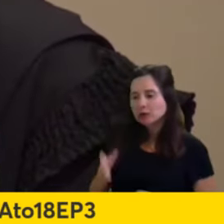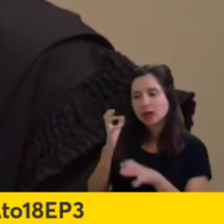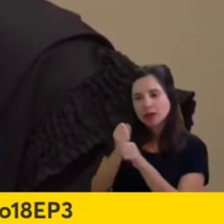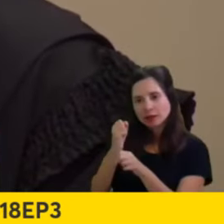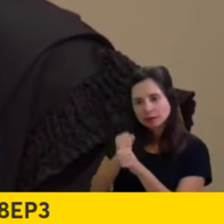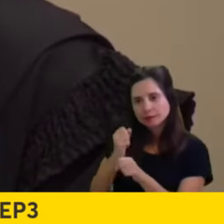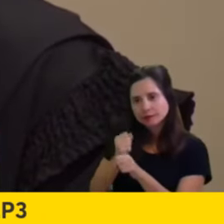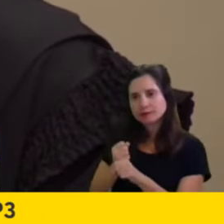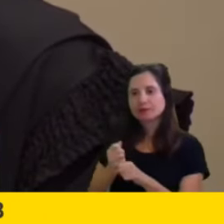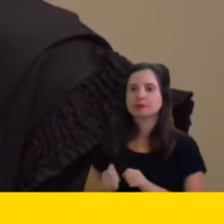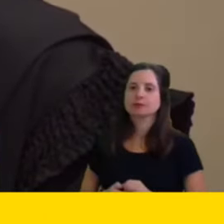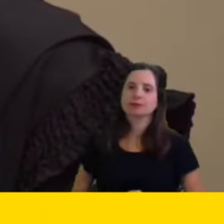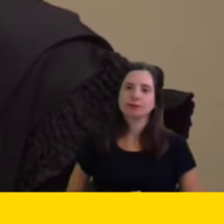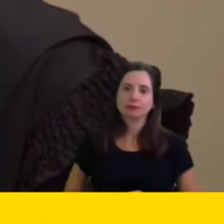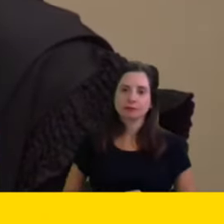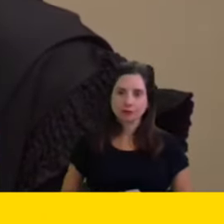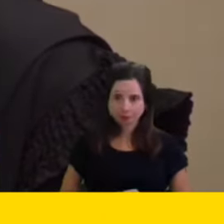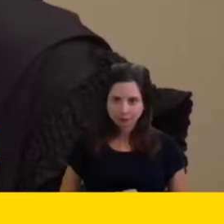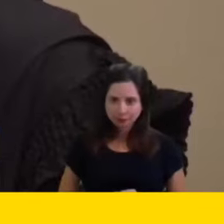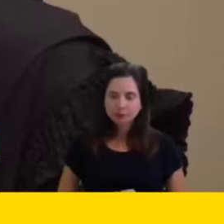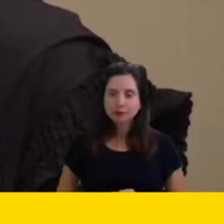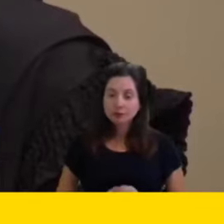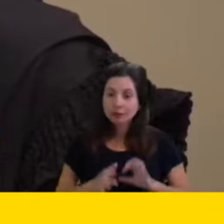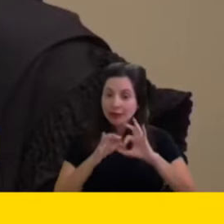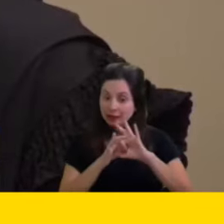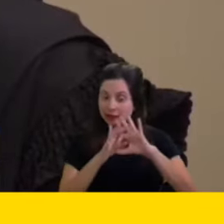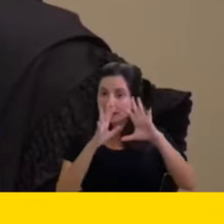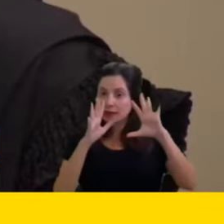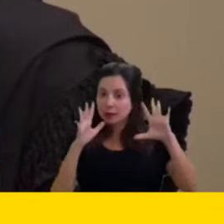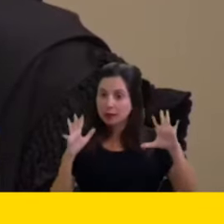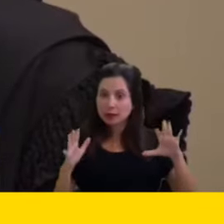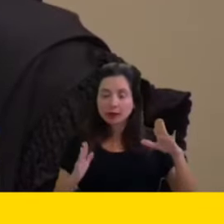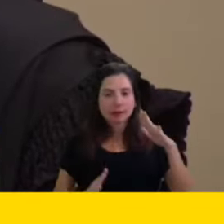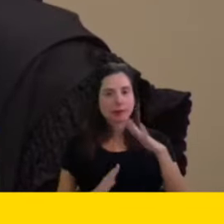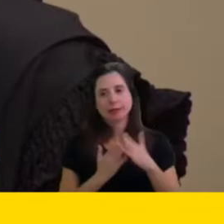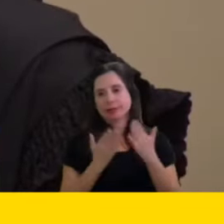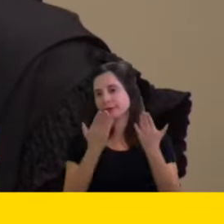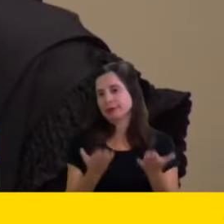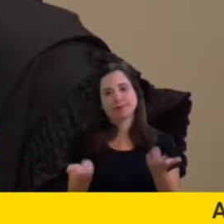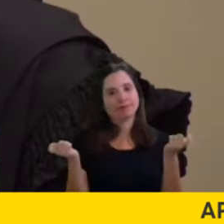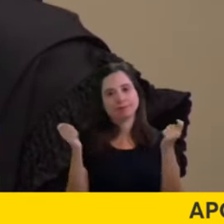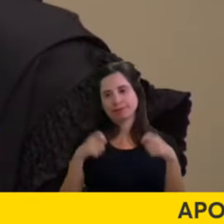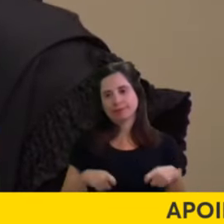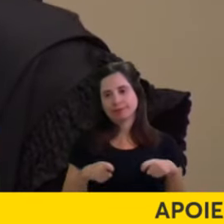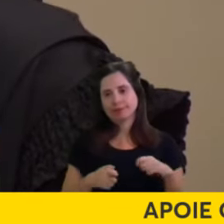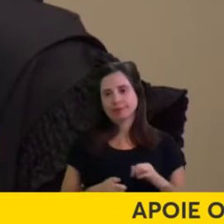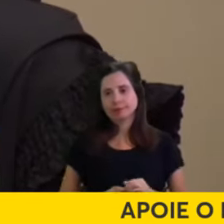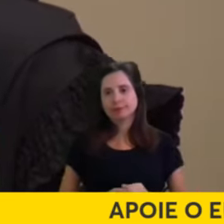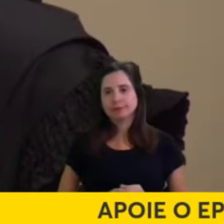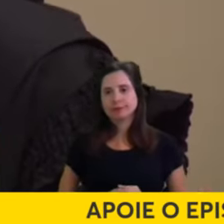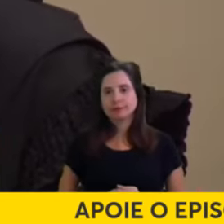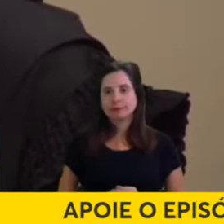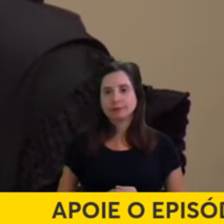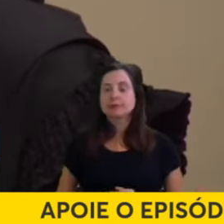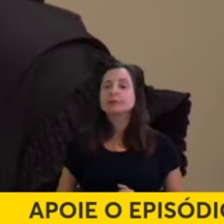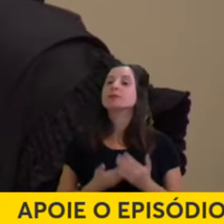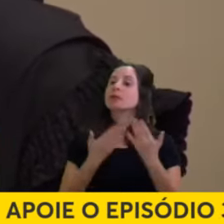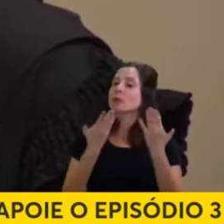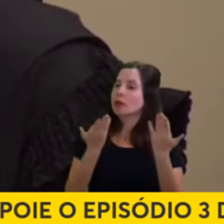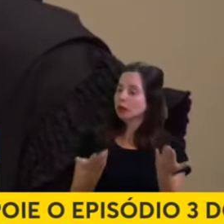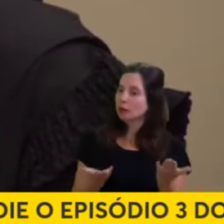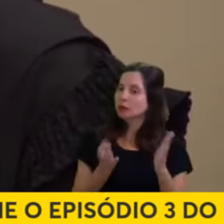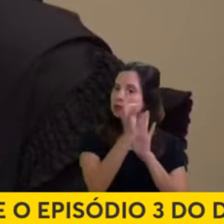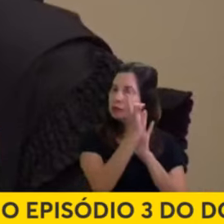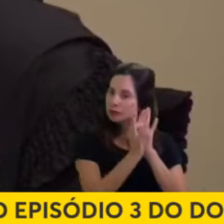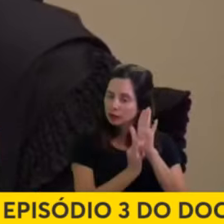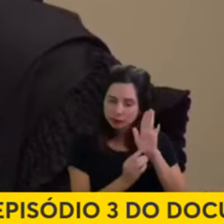soma o exercício da Democracia impede que isso seja possível nesses termos senhor presidente se tal